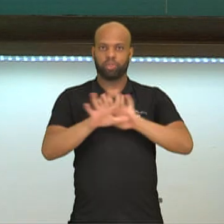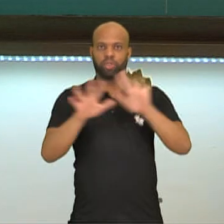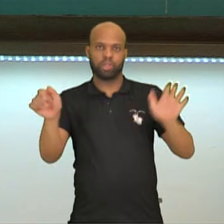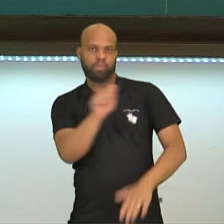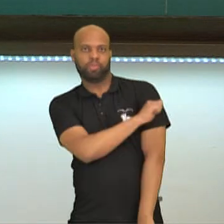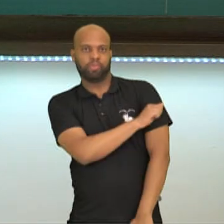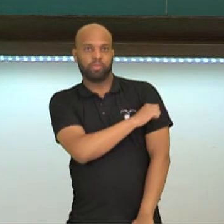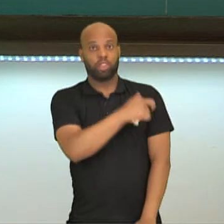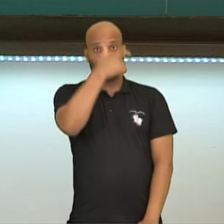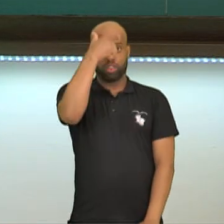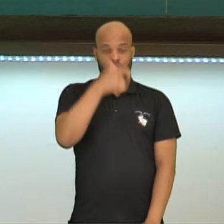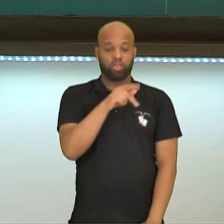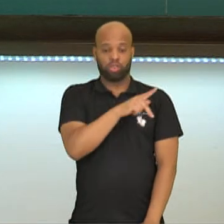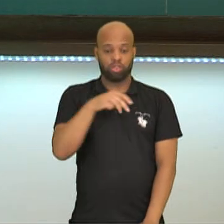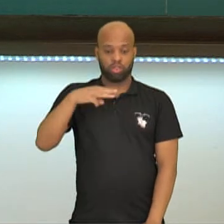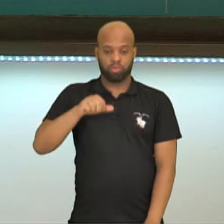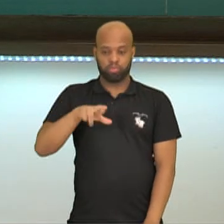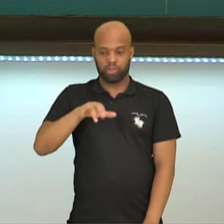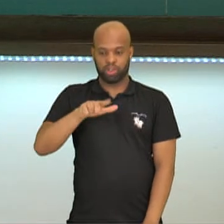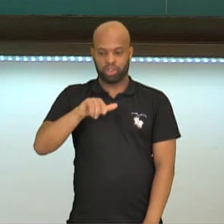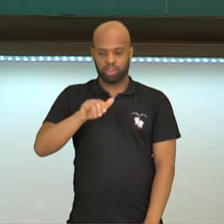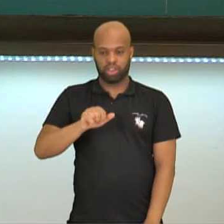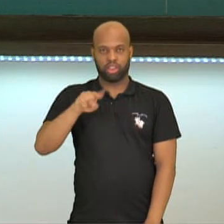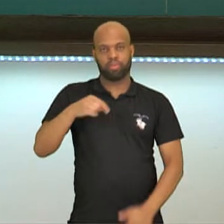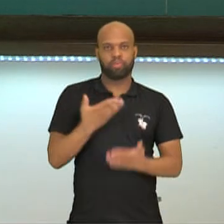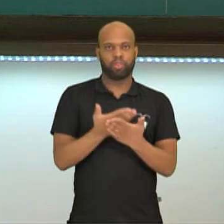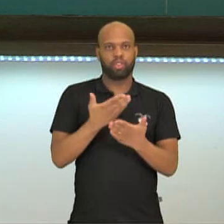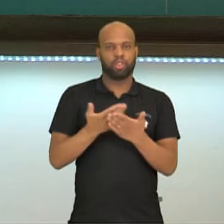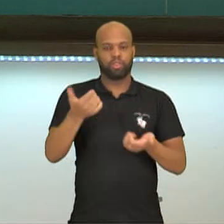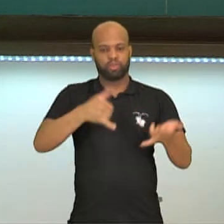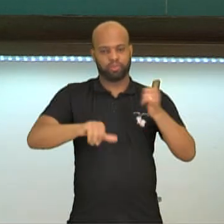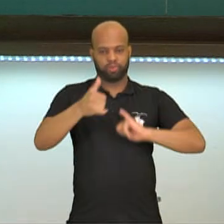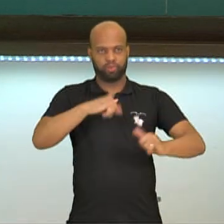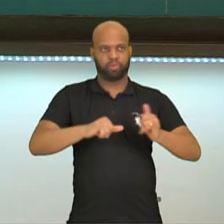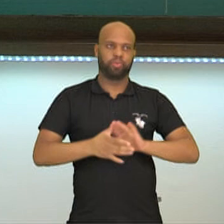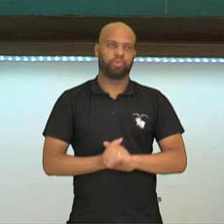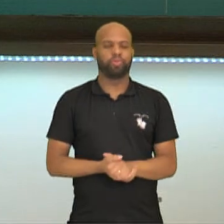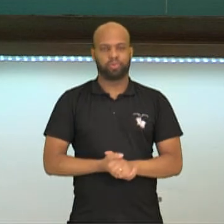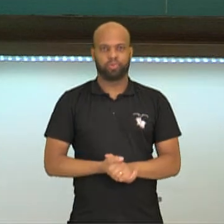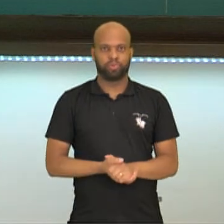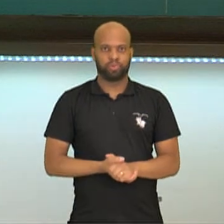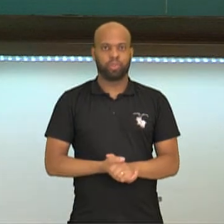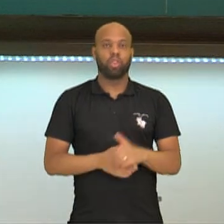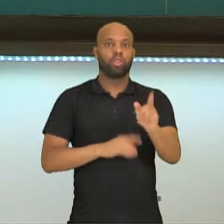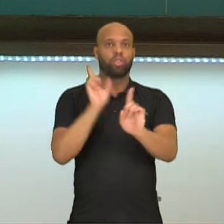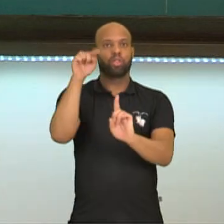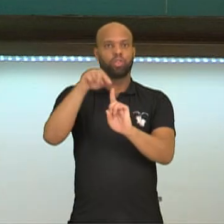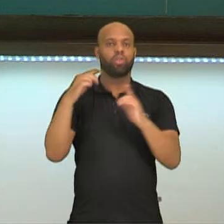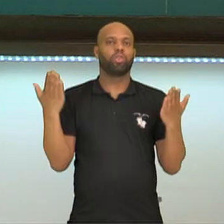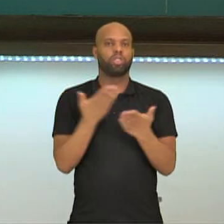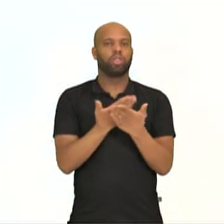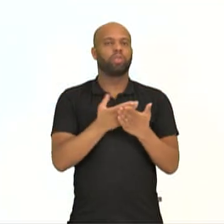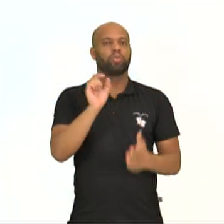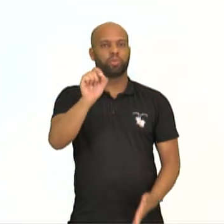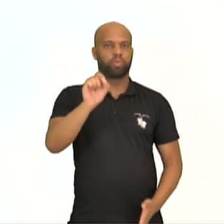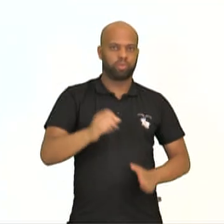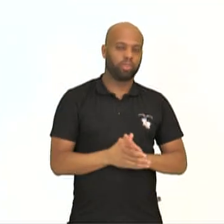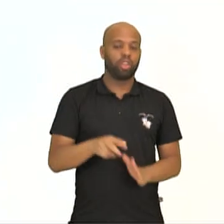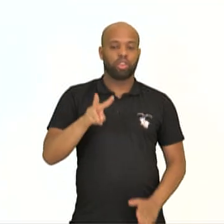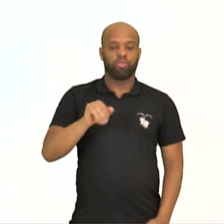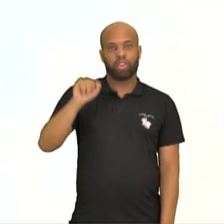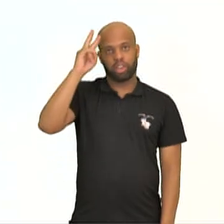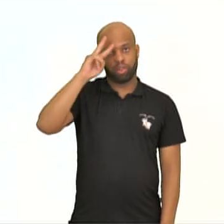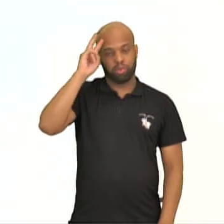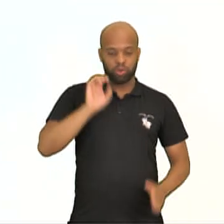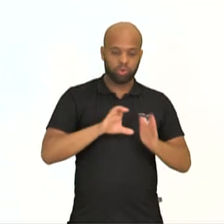Olá, alunos! Eu sou a professora Marília e vamos para mais uma aula de Química. Os objetivos da aula de hoje: relembrar